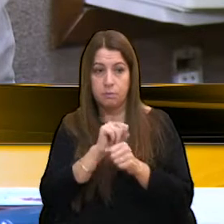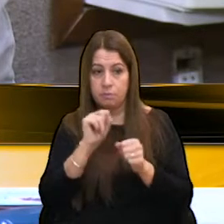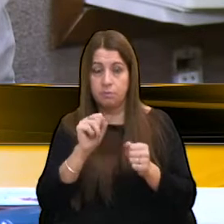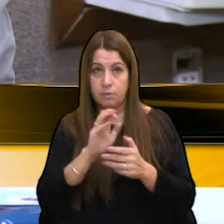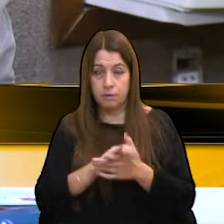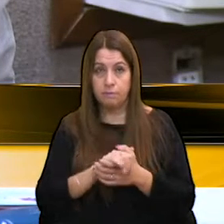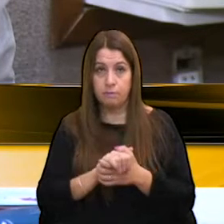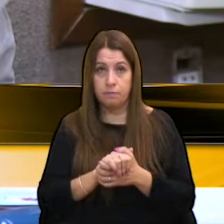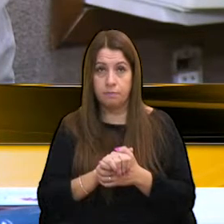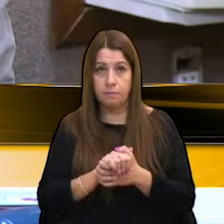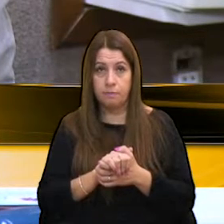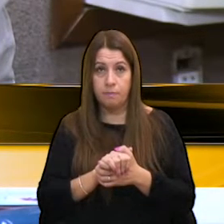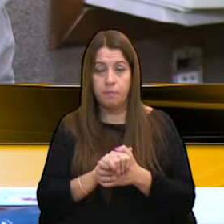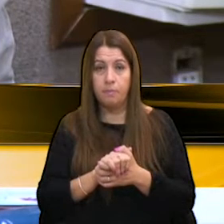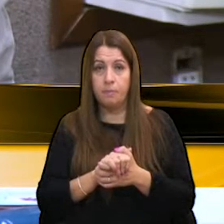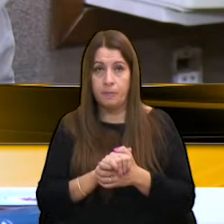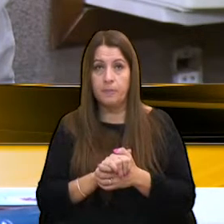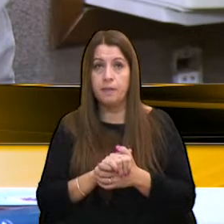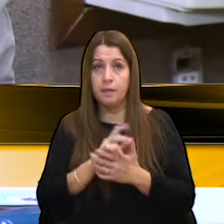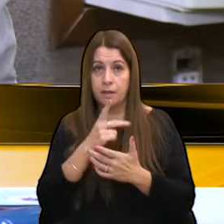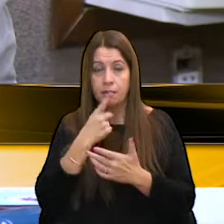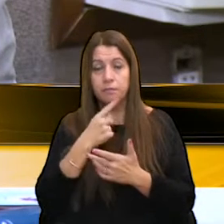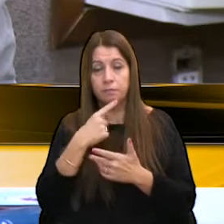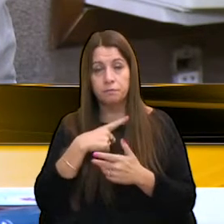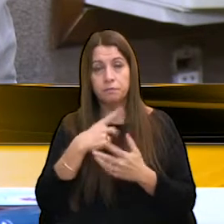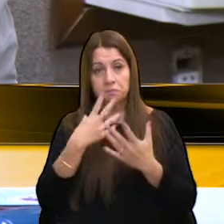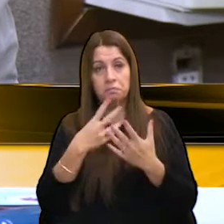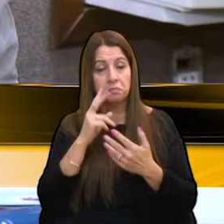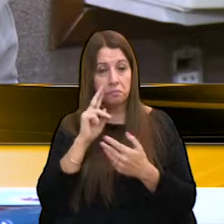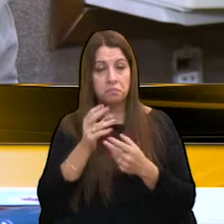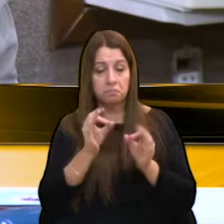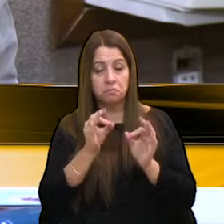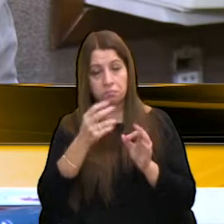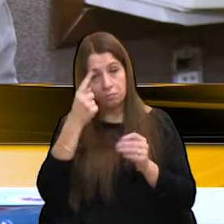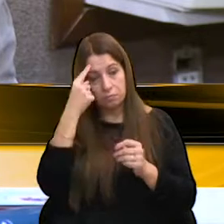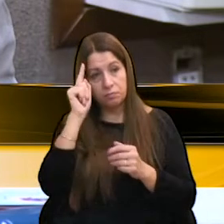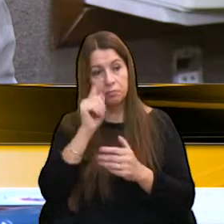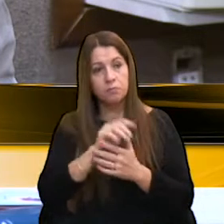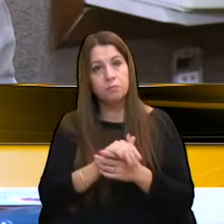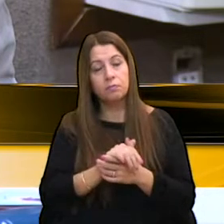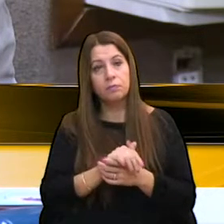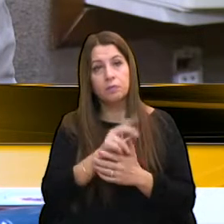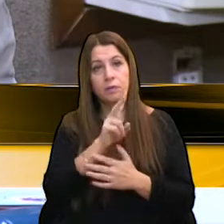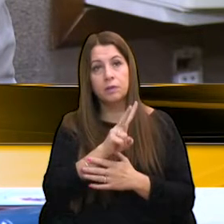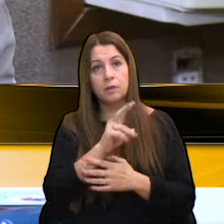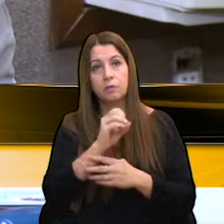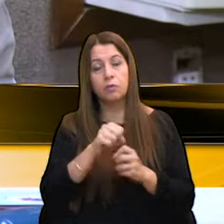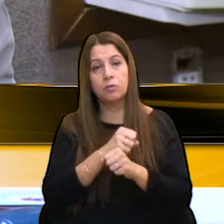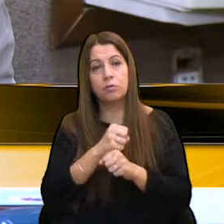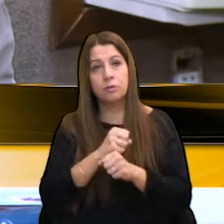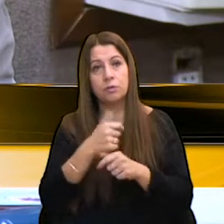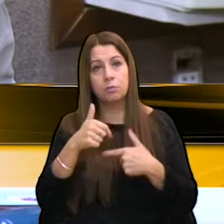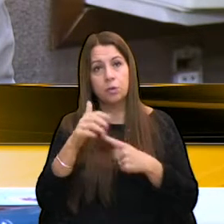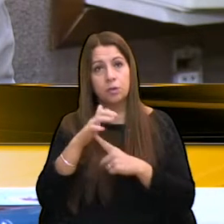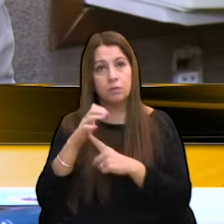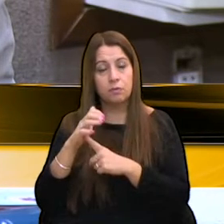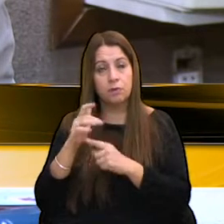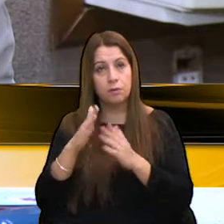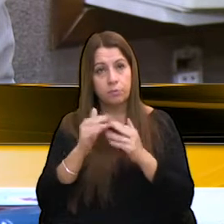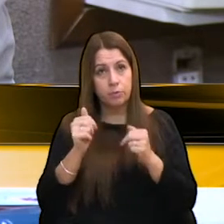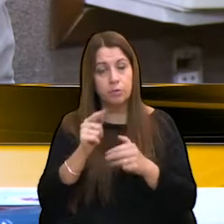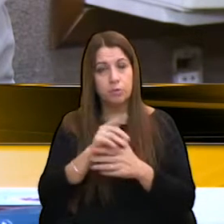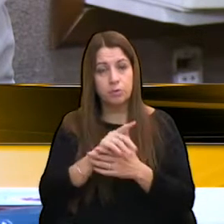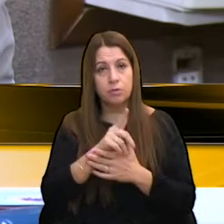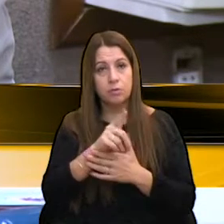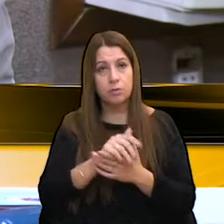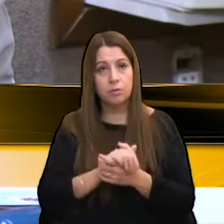né, eu compartilho com essa ideia, até porque são 20 e poucos anos que a gente trabalhou na feira, e essa reivindicação era